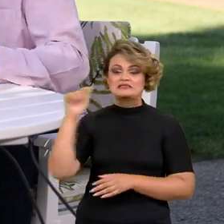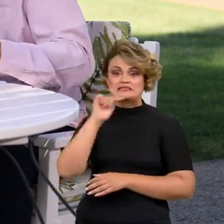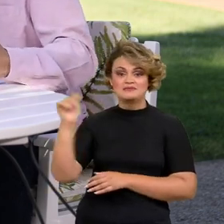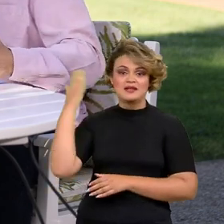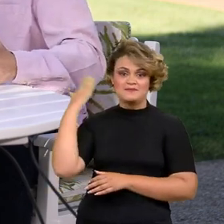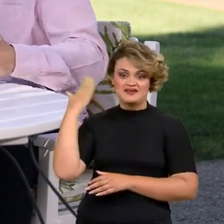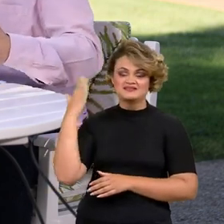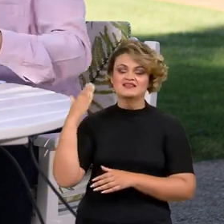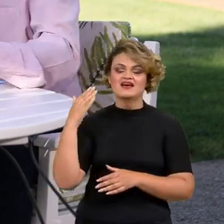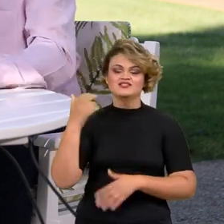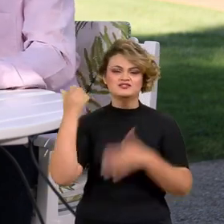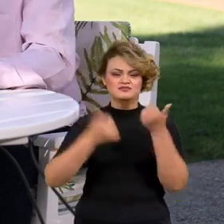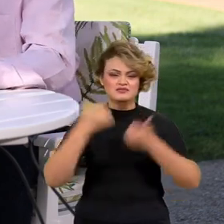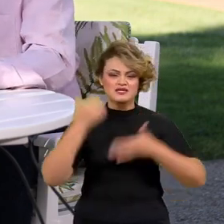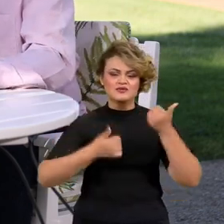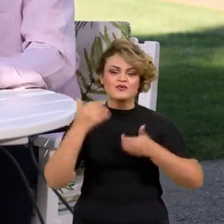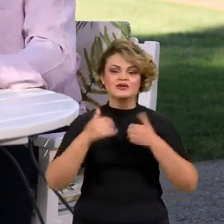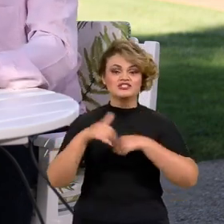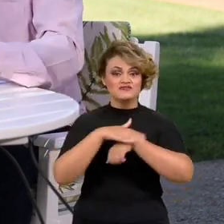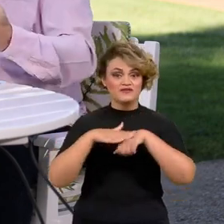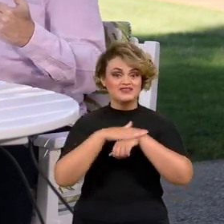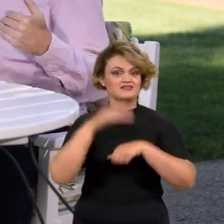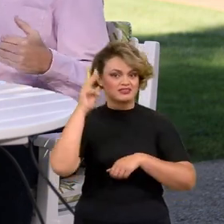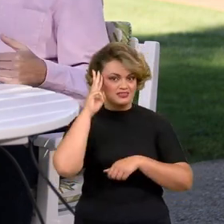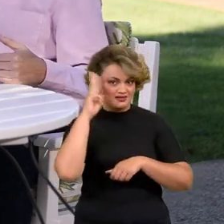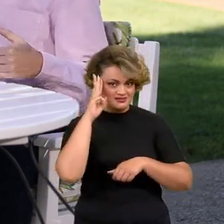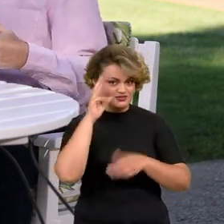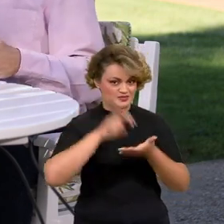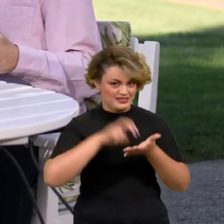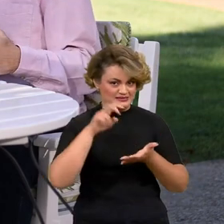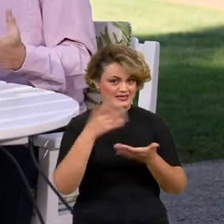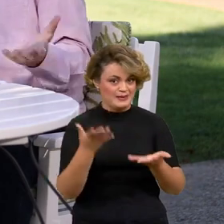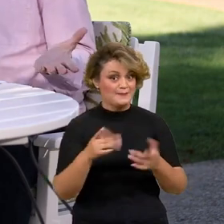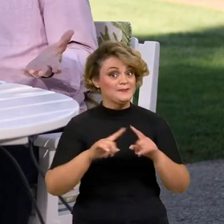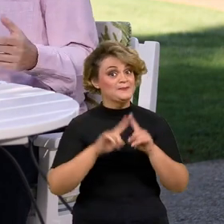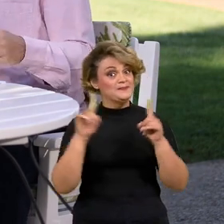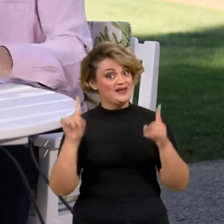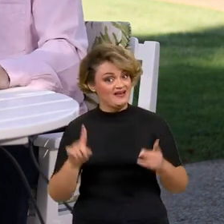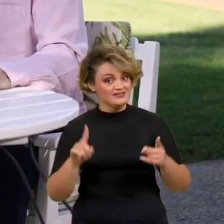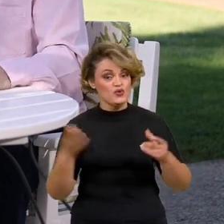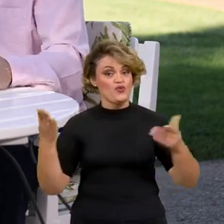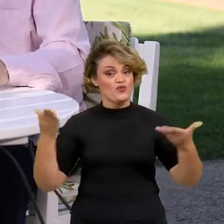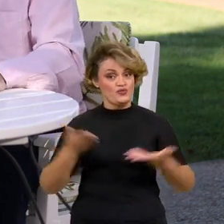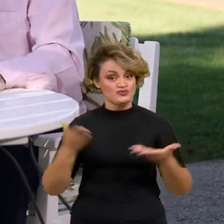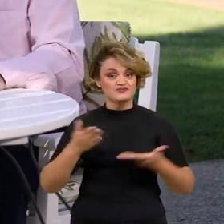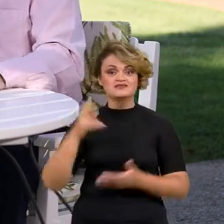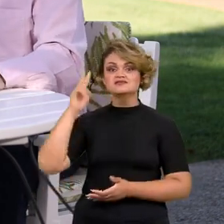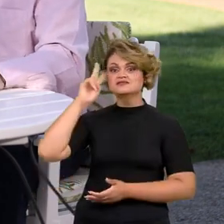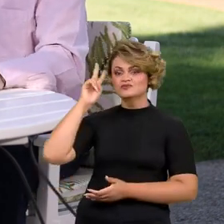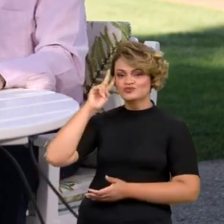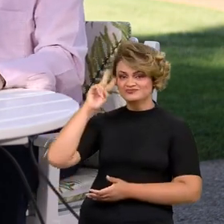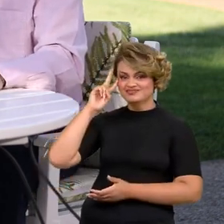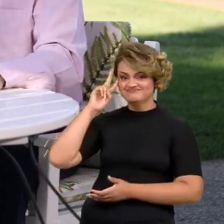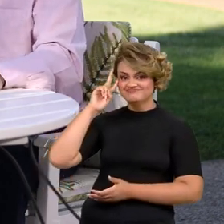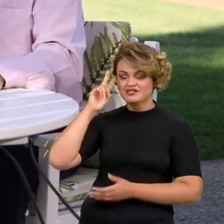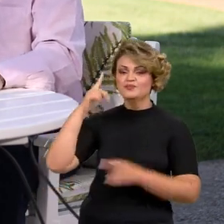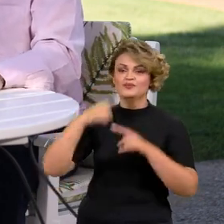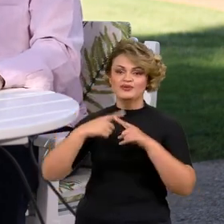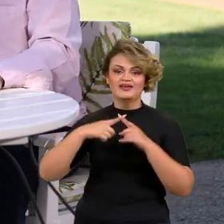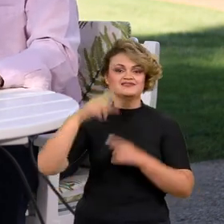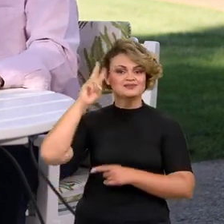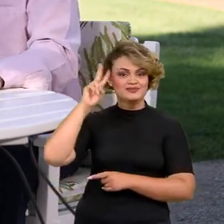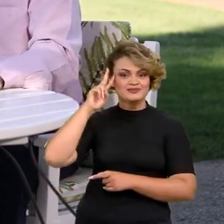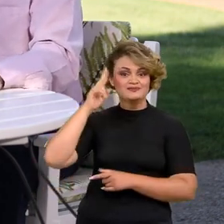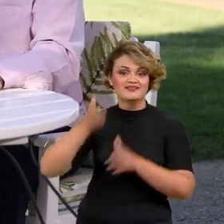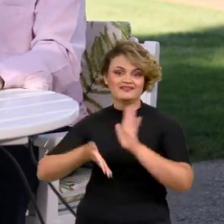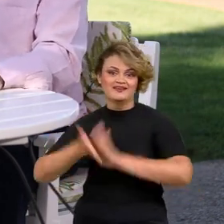a gente vai se encontrar sempre as terças-feiras de manhã e excepcionalmente hoje tá sendo segunda-feira é claro e vai ter que ser segunda porque o presidente está viajando